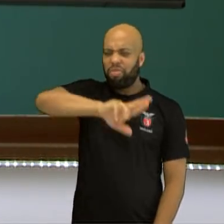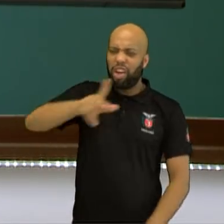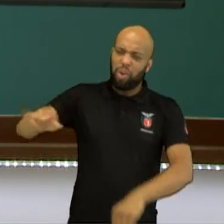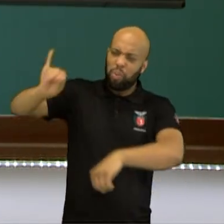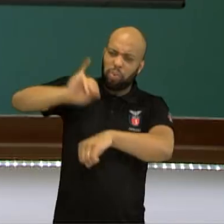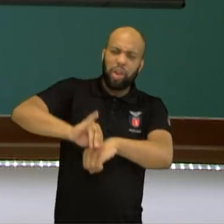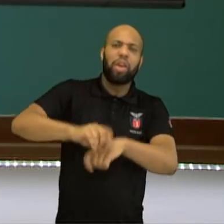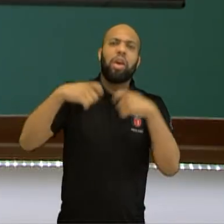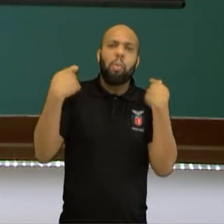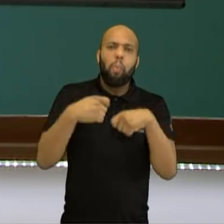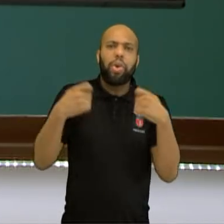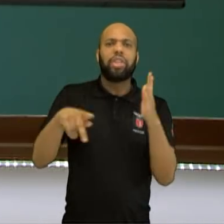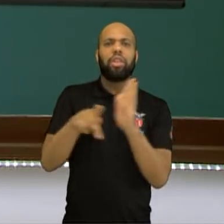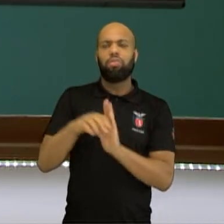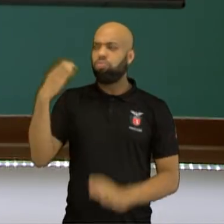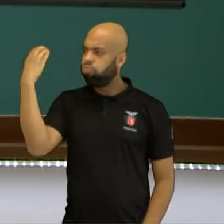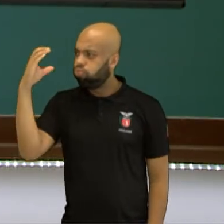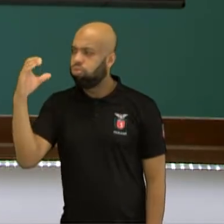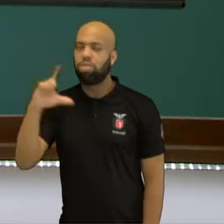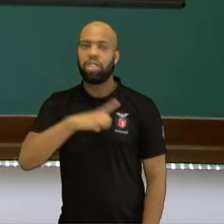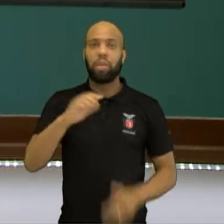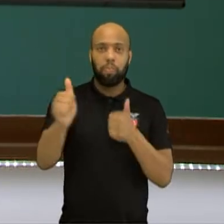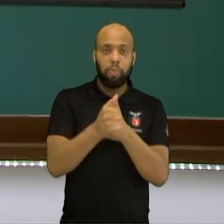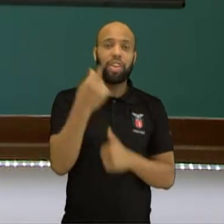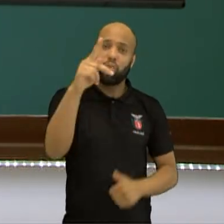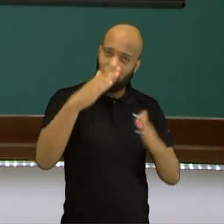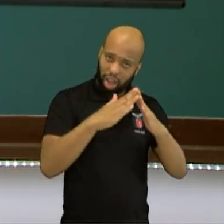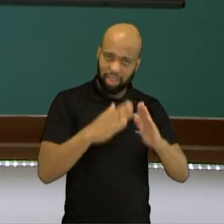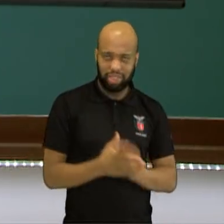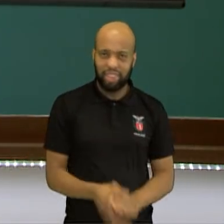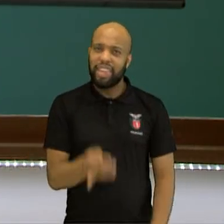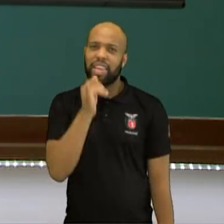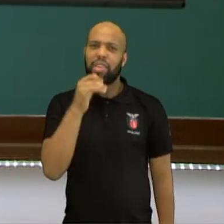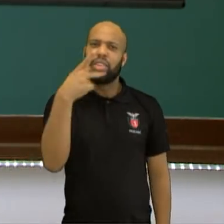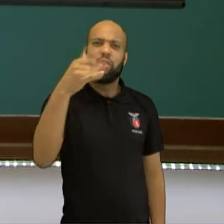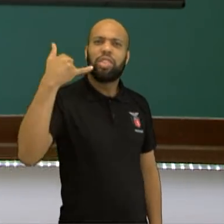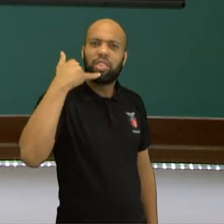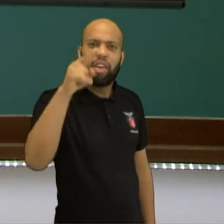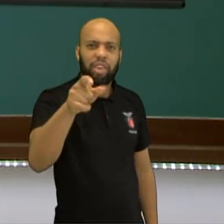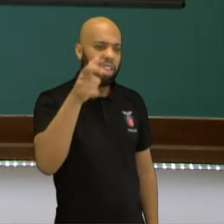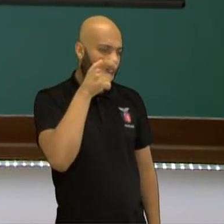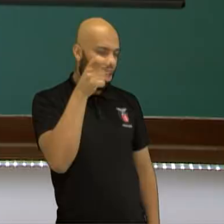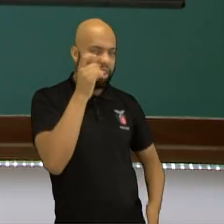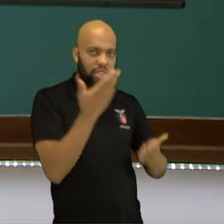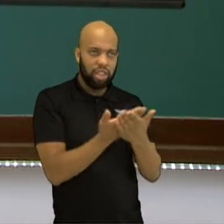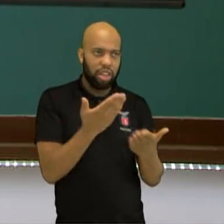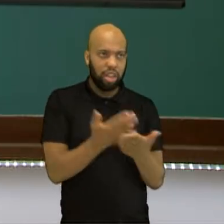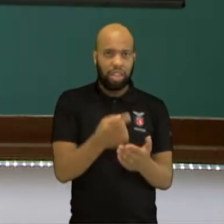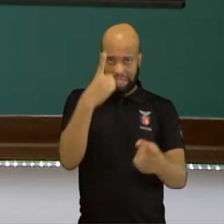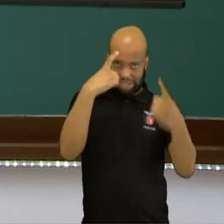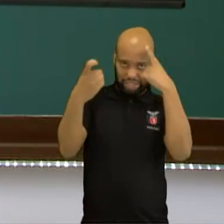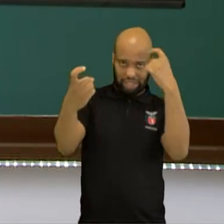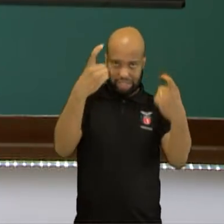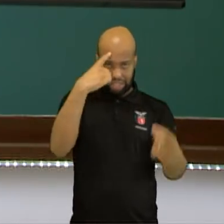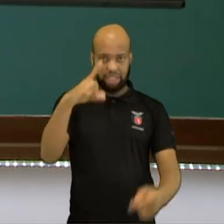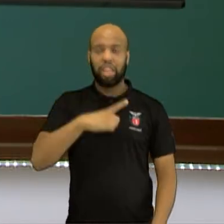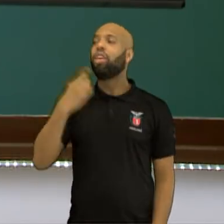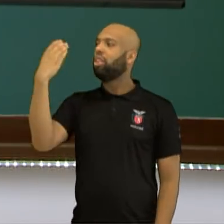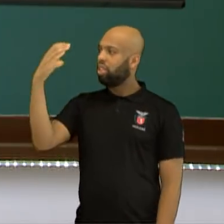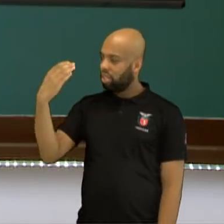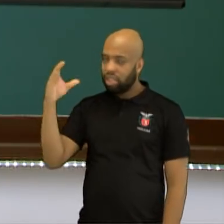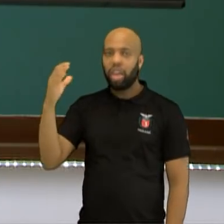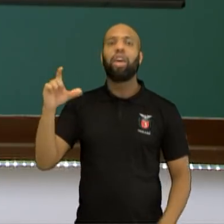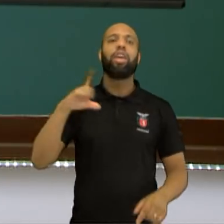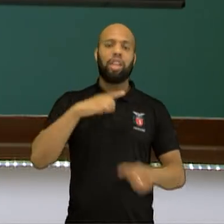que dependem da ciência e que estão no seu entorno. O próprio celular aí que você está assistindo a aula é uma invenção que parte da ciência,